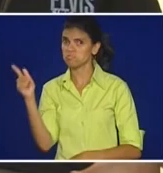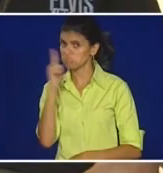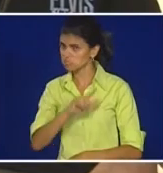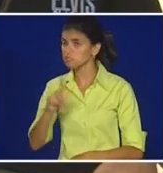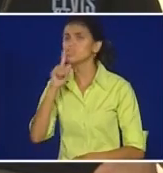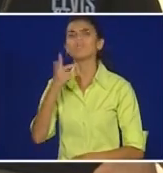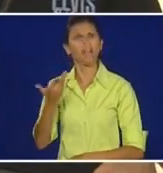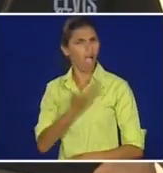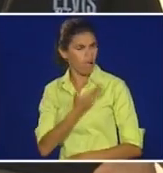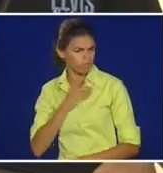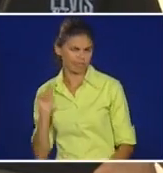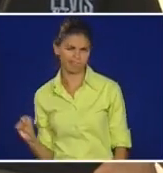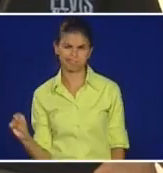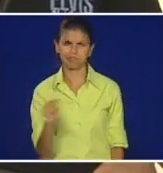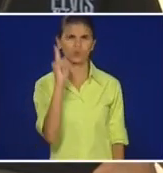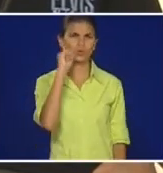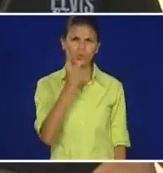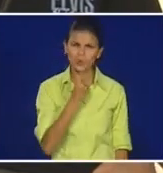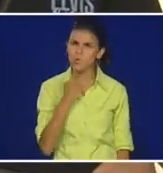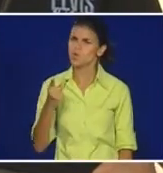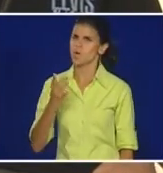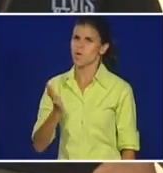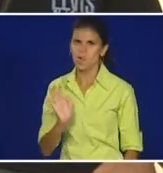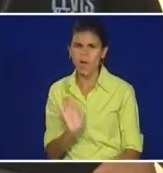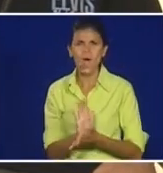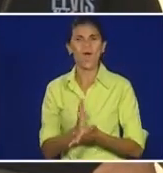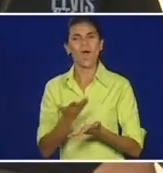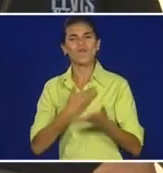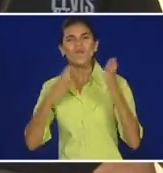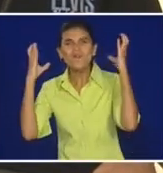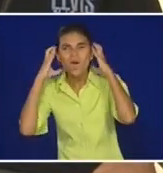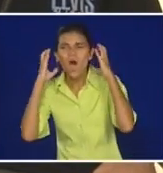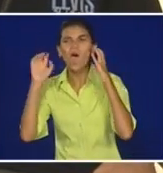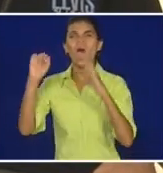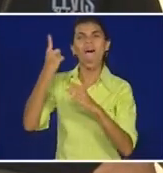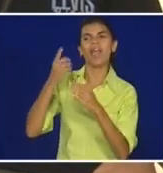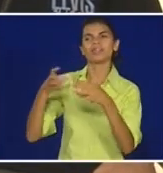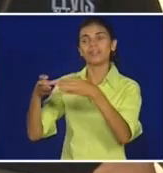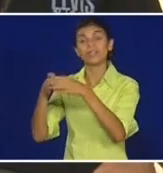ainda da época da fonoaudiologia dele, lá da ARPEF.